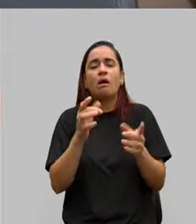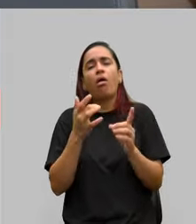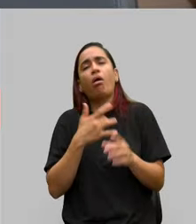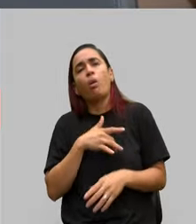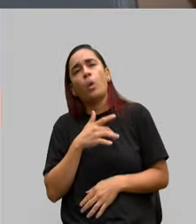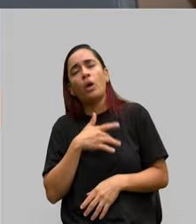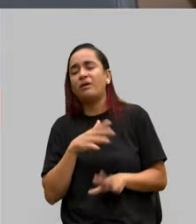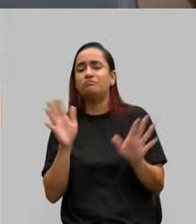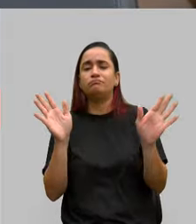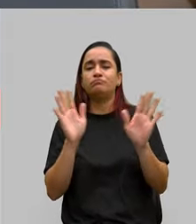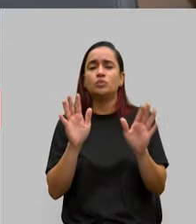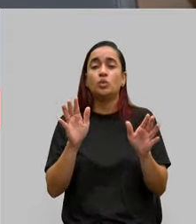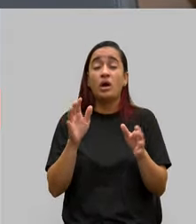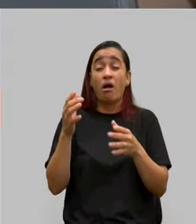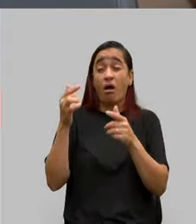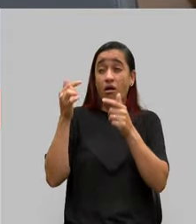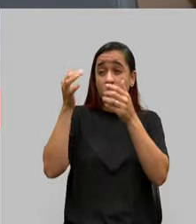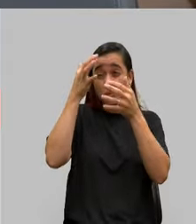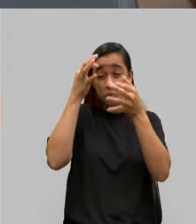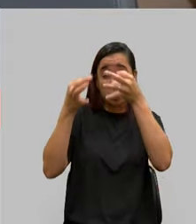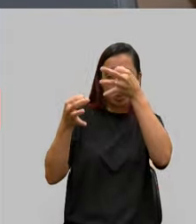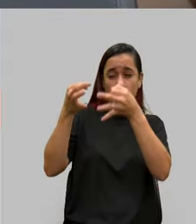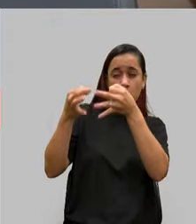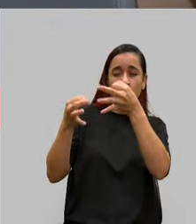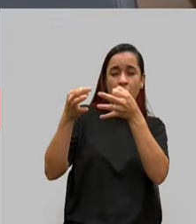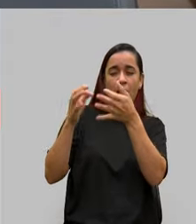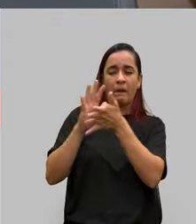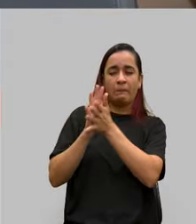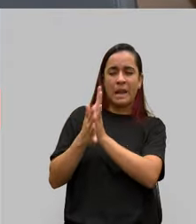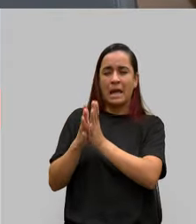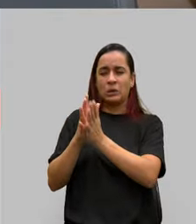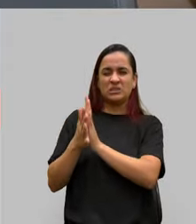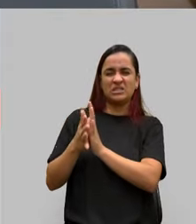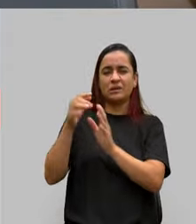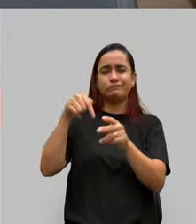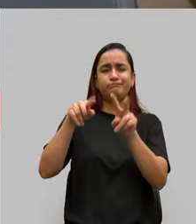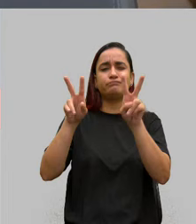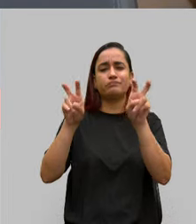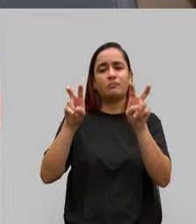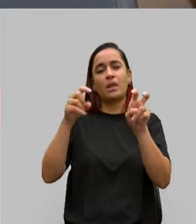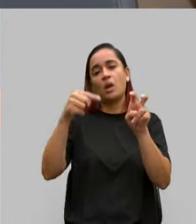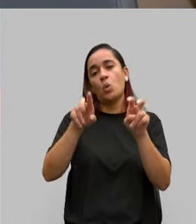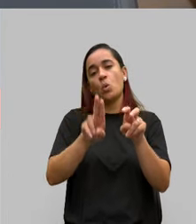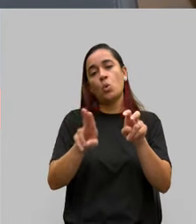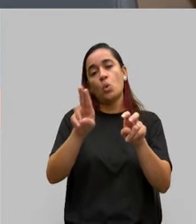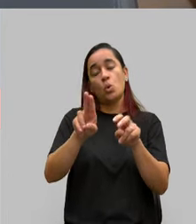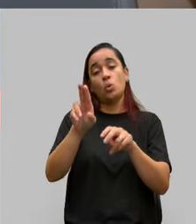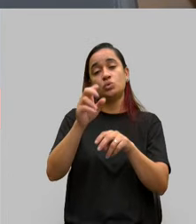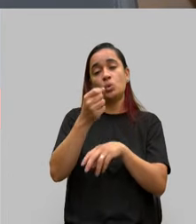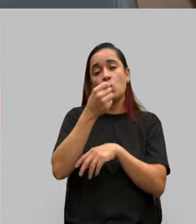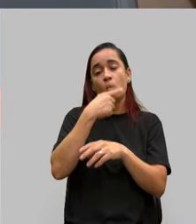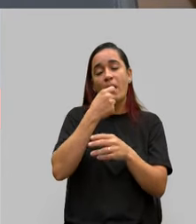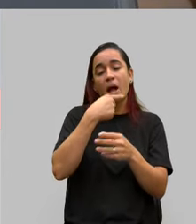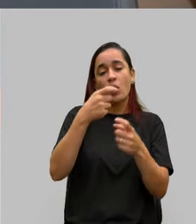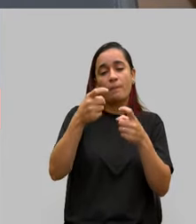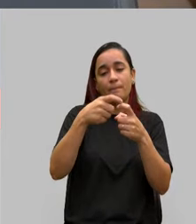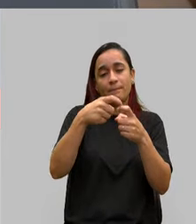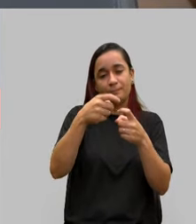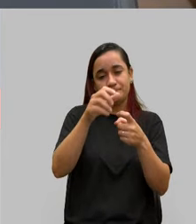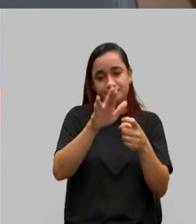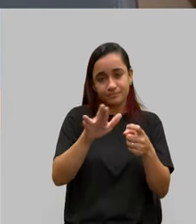de moral ou de preconceitos na discussão do uso medicinal eh da